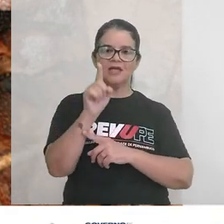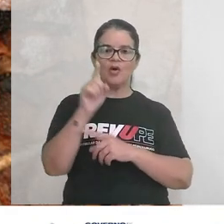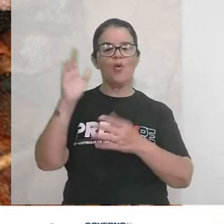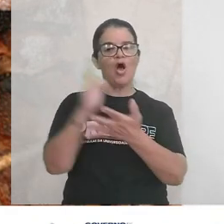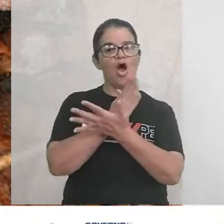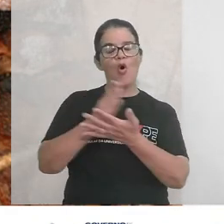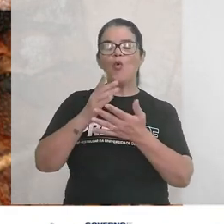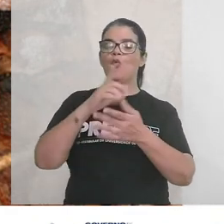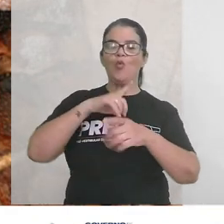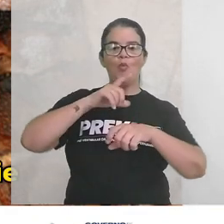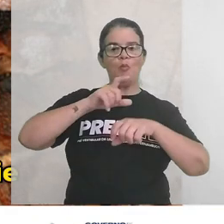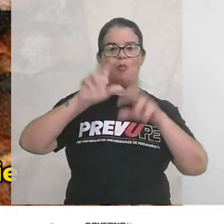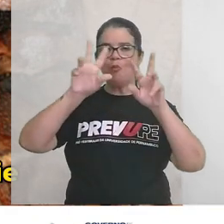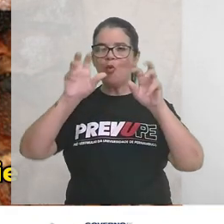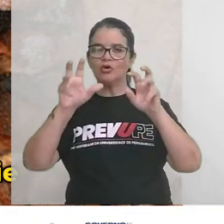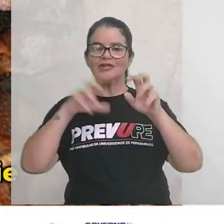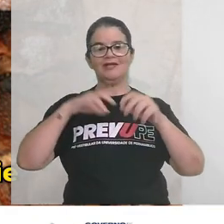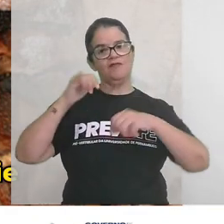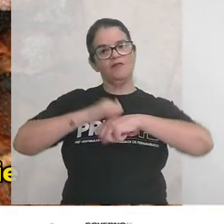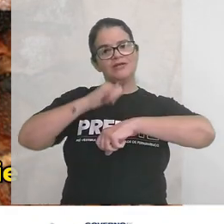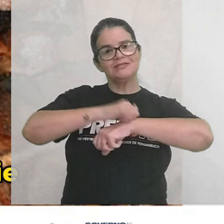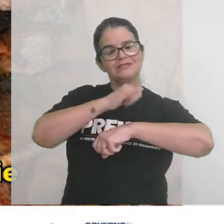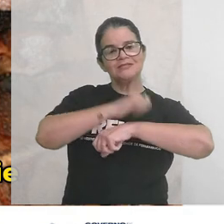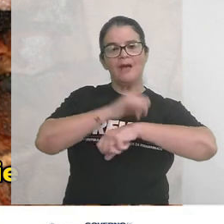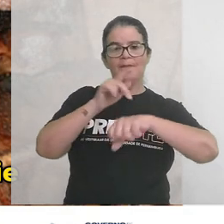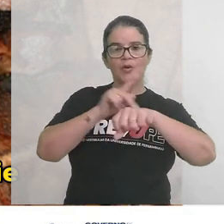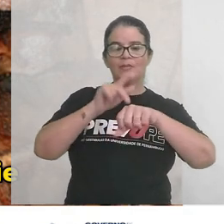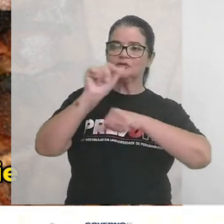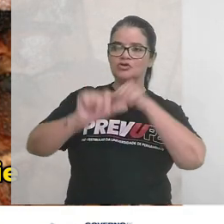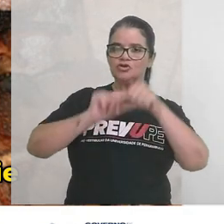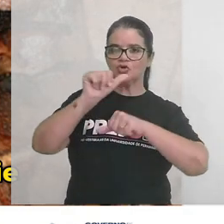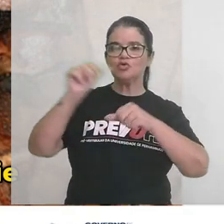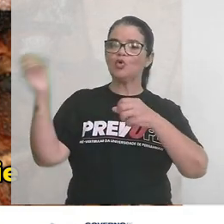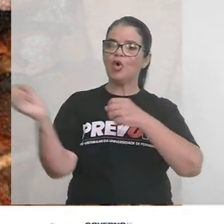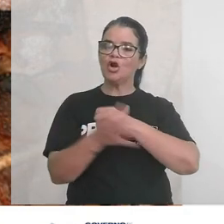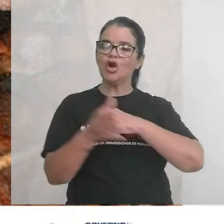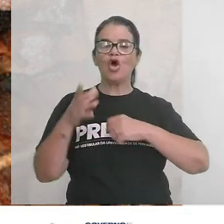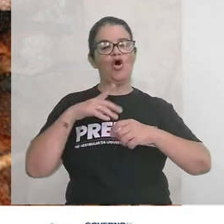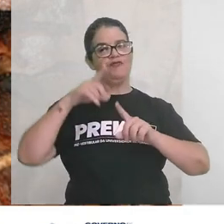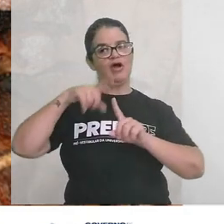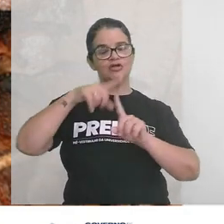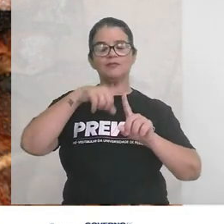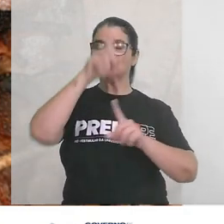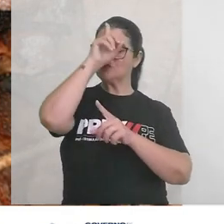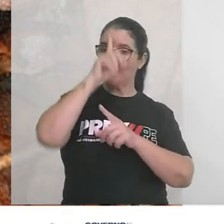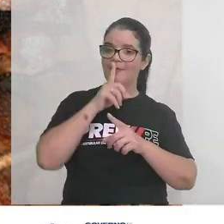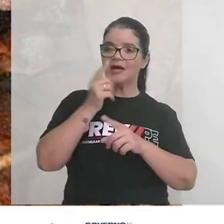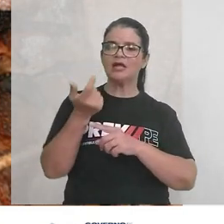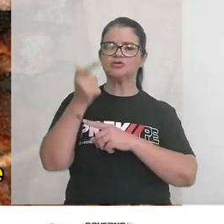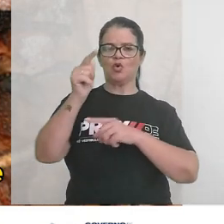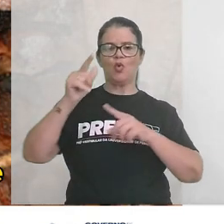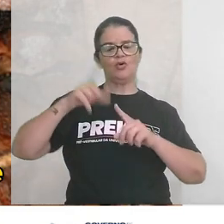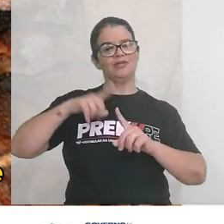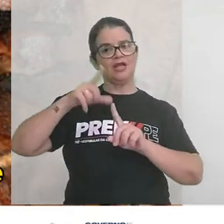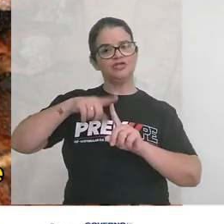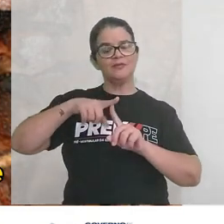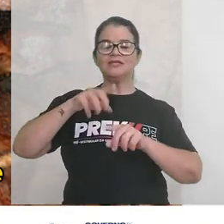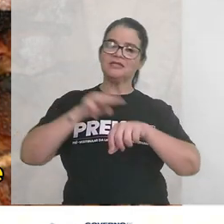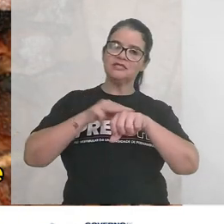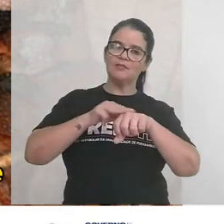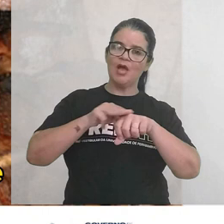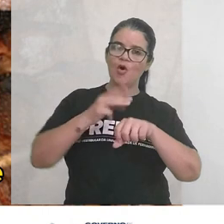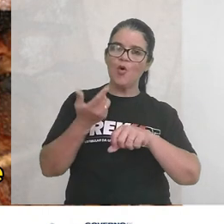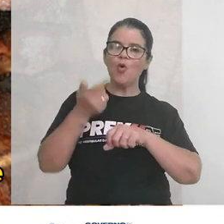algum motivo né esse sapinho Preto ele se tornou uma nova espécie o amarelo se tornou uma outra espécie e esse marronzinho se